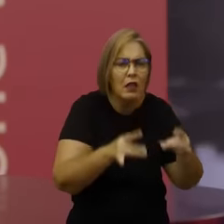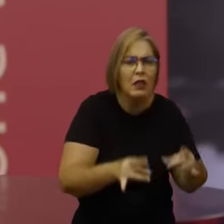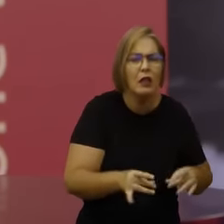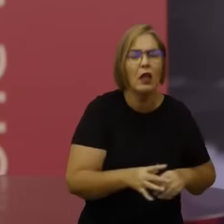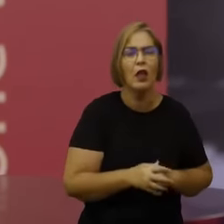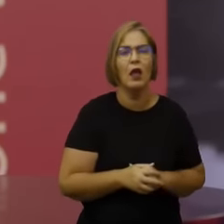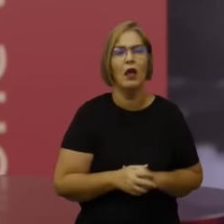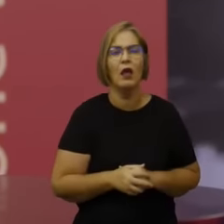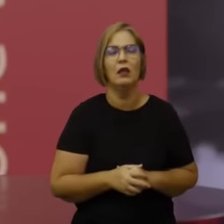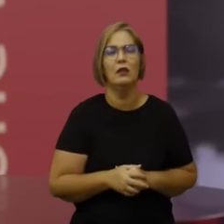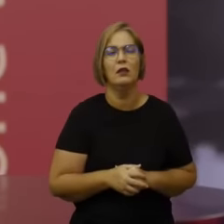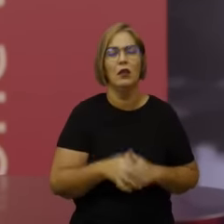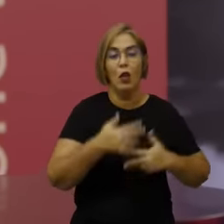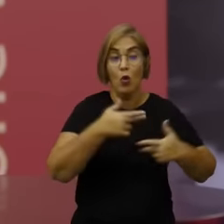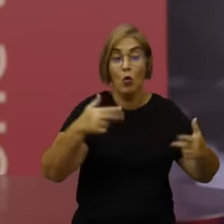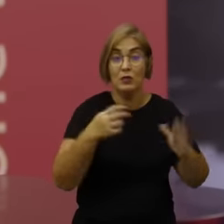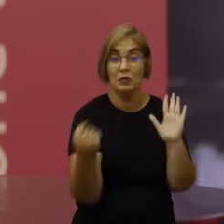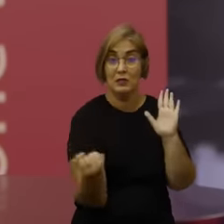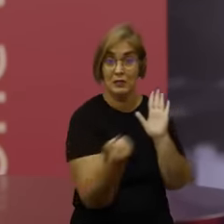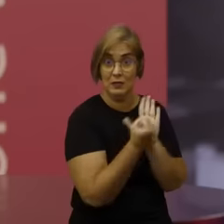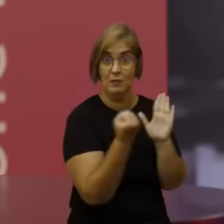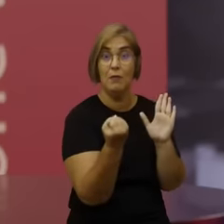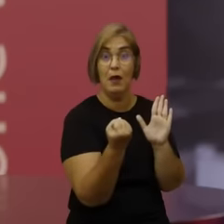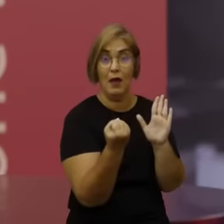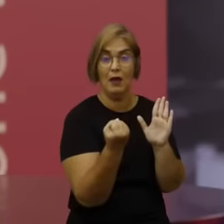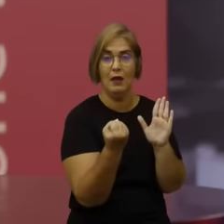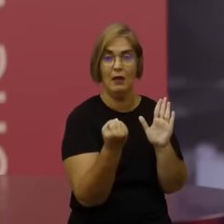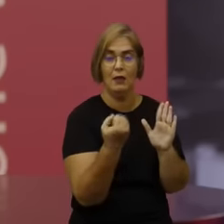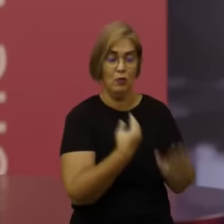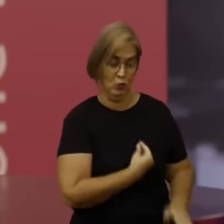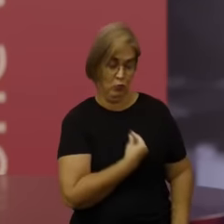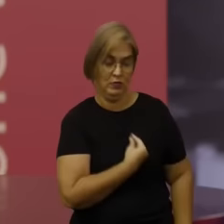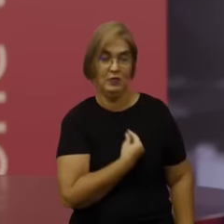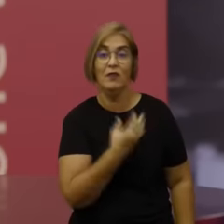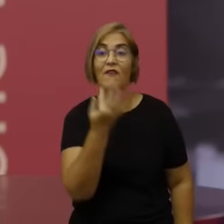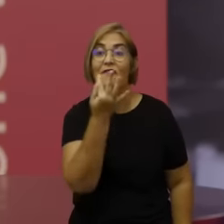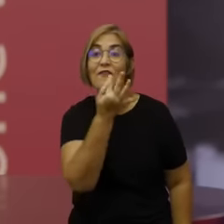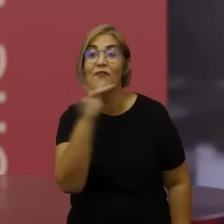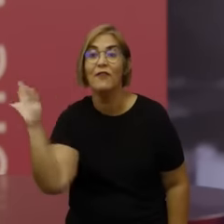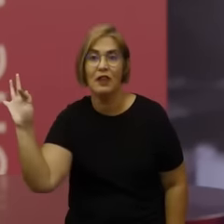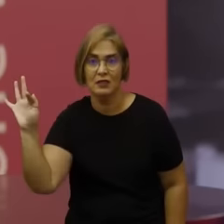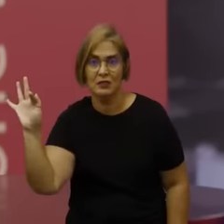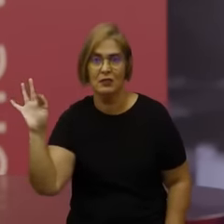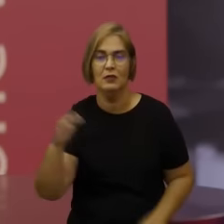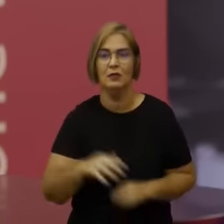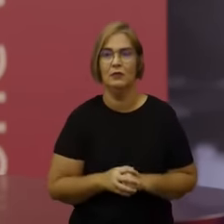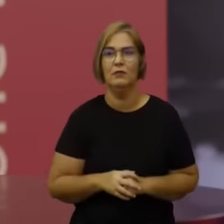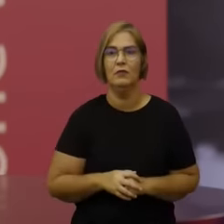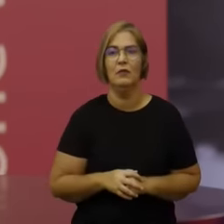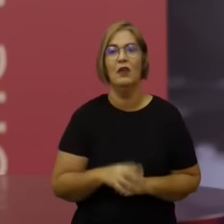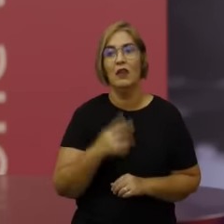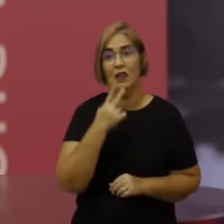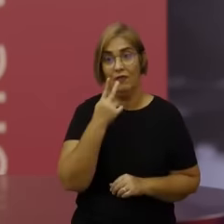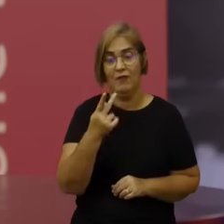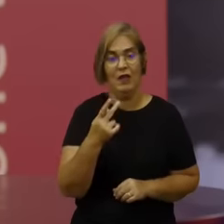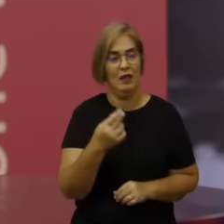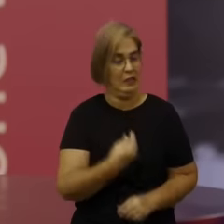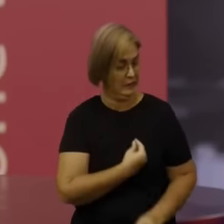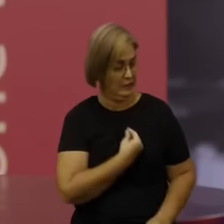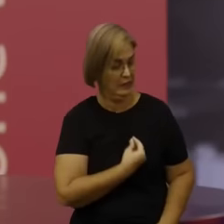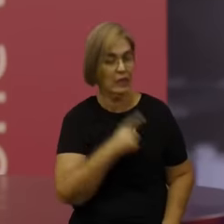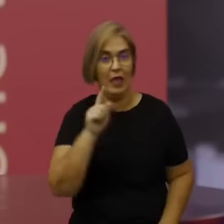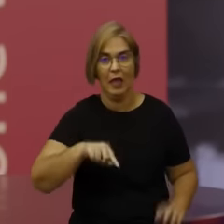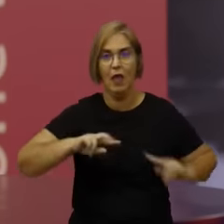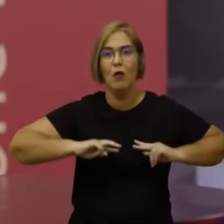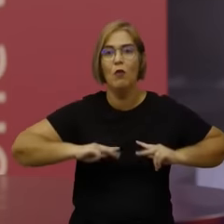ã elementos que marcam o existencialismo francês, que é o existencialismo é um humanismo. Esse ensaio do Sartre,